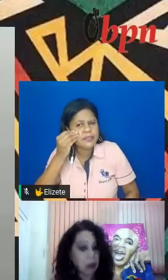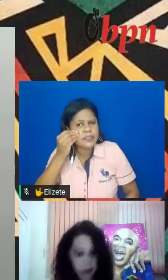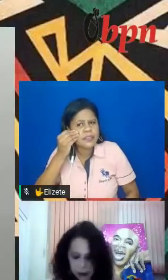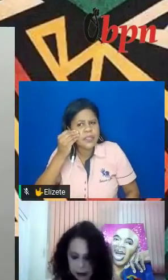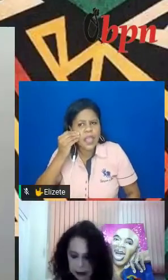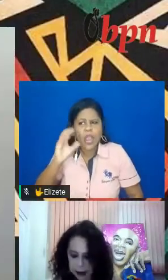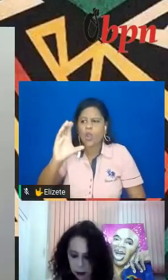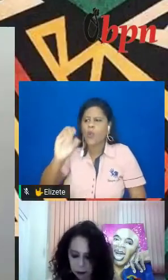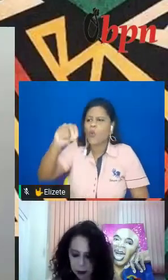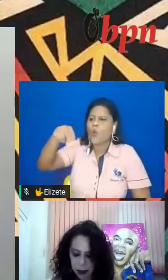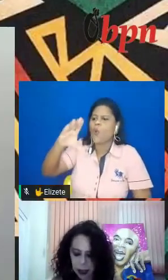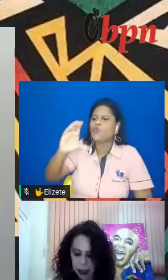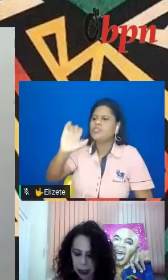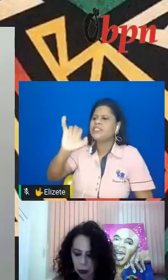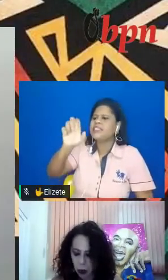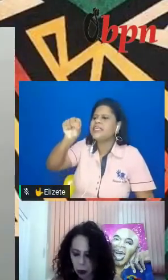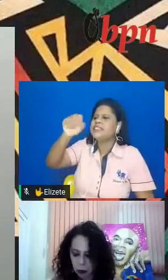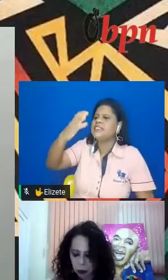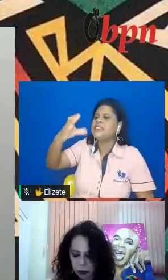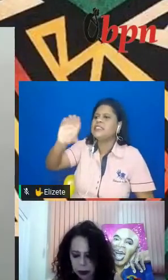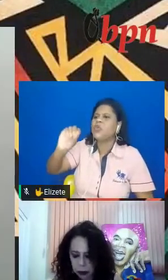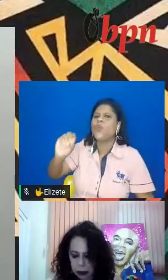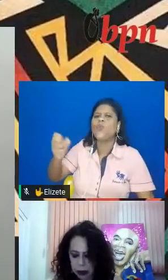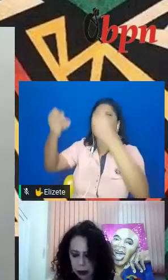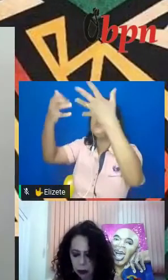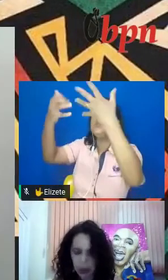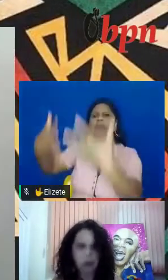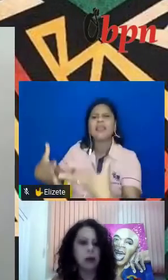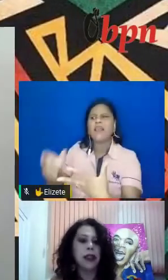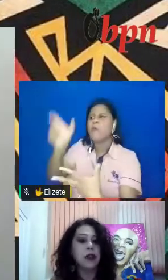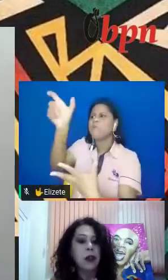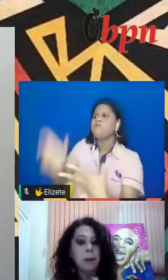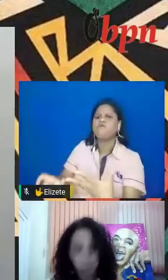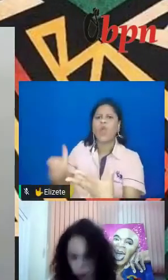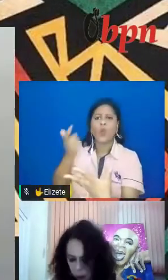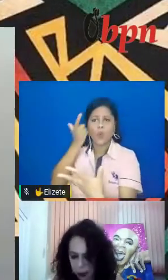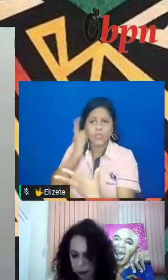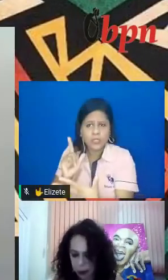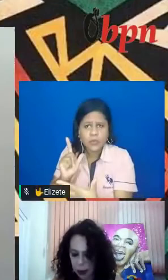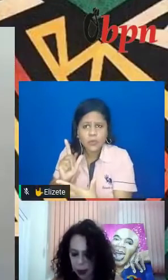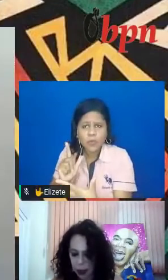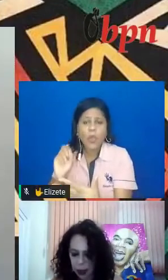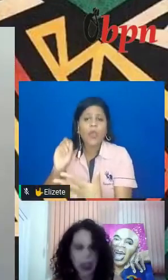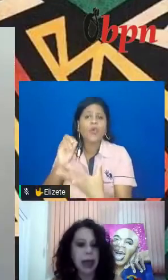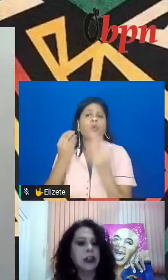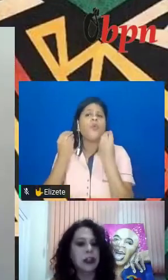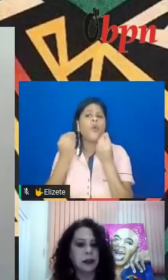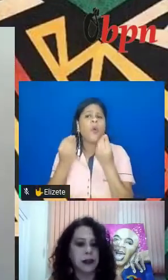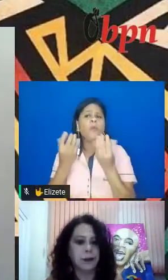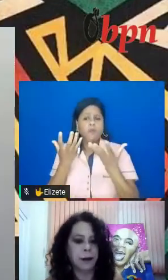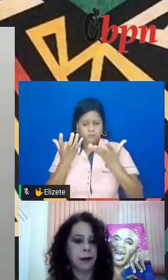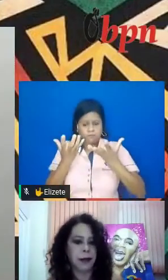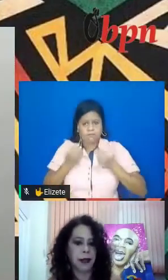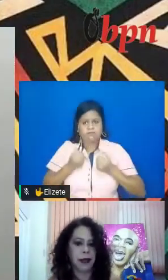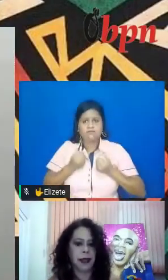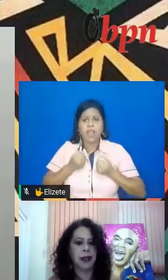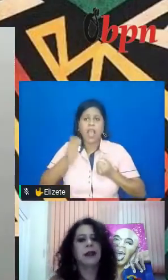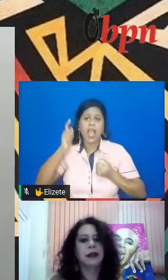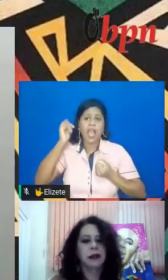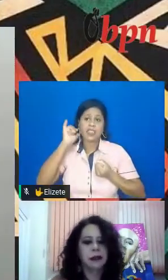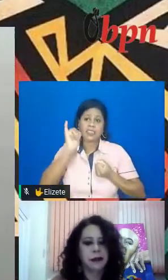a Conceição ou escrever a Conceição, né? E como você conseguiu assumir a sua própria